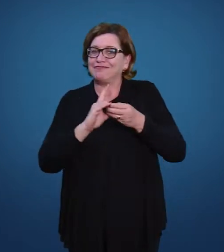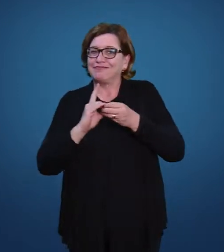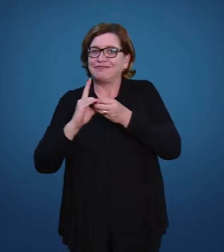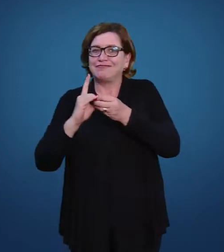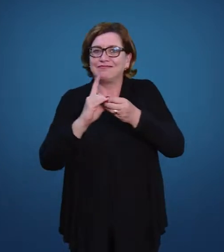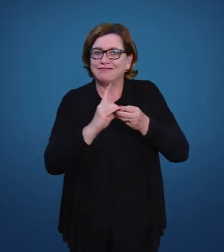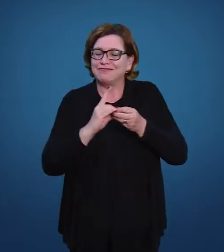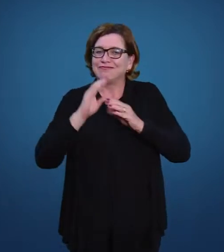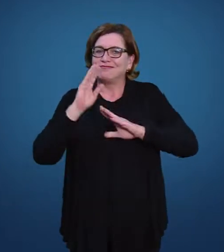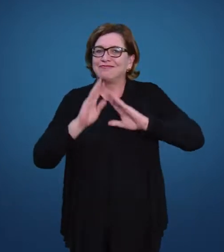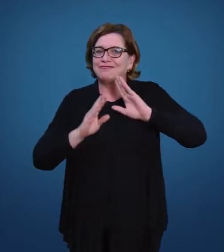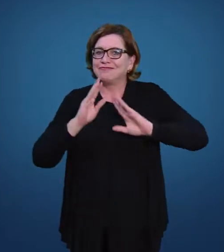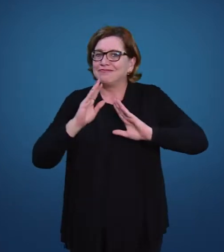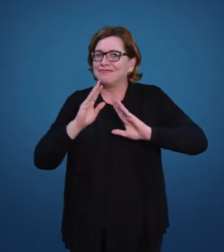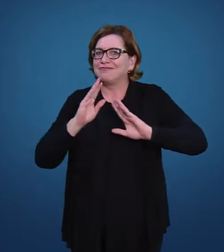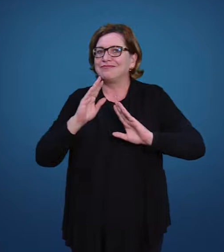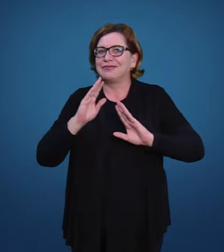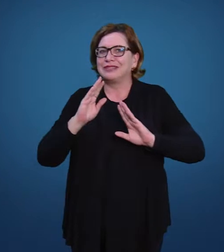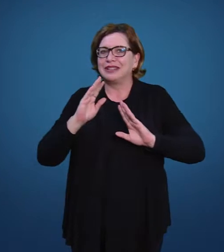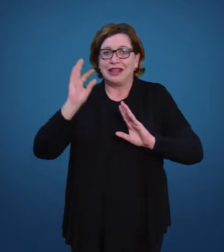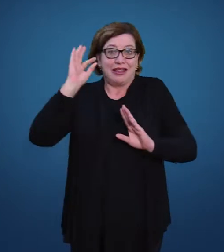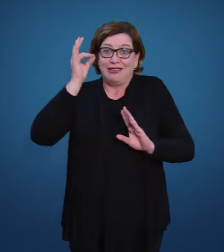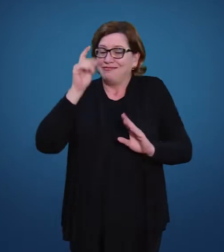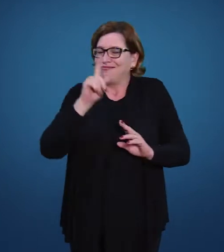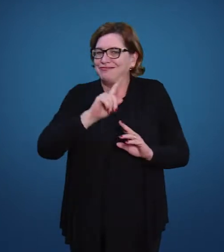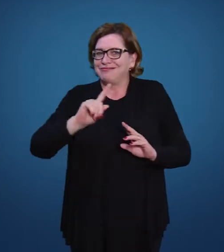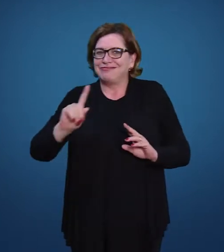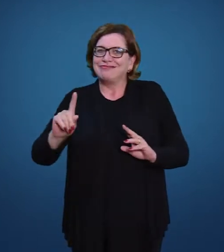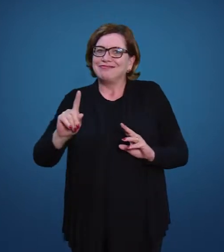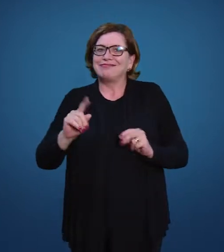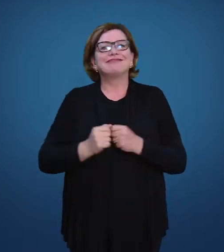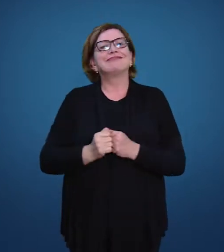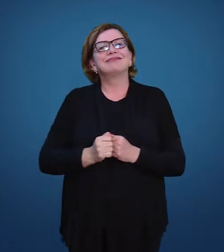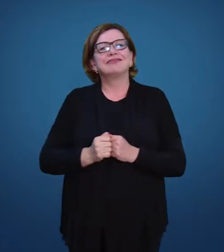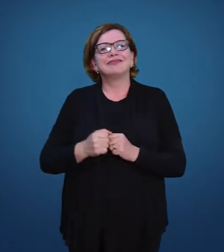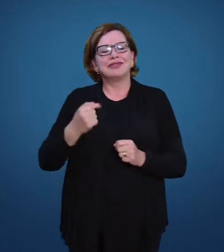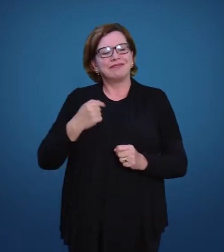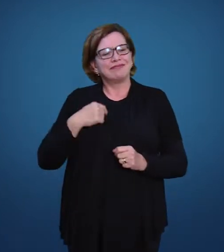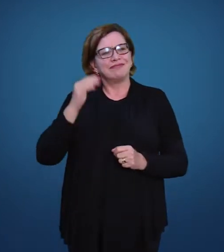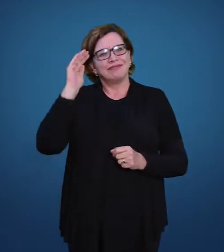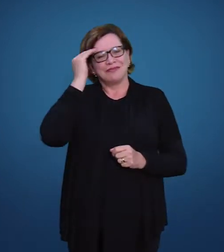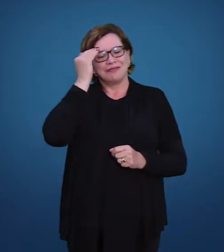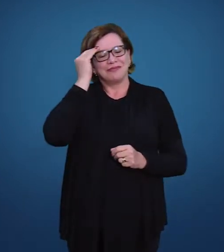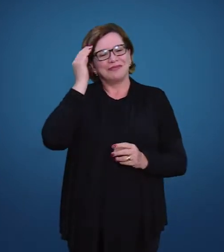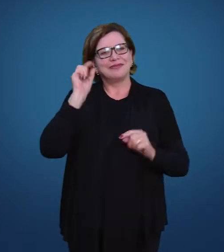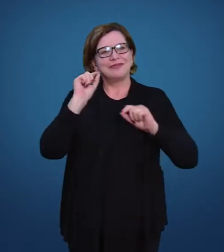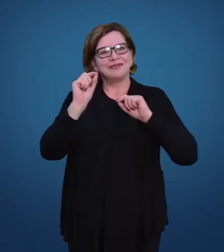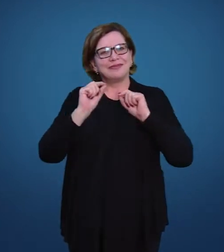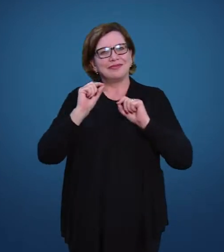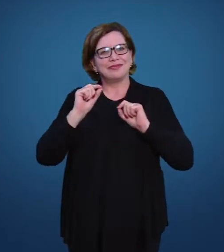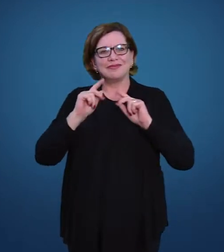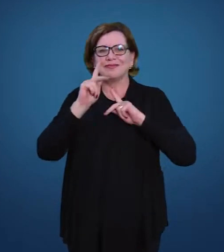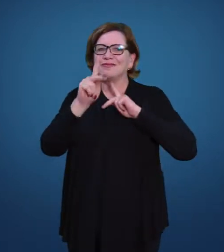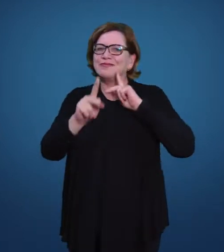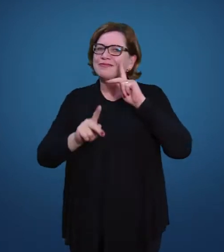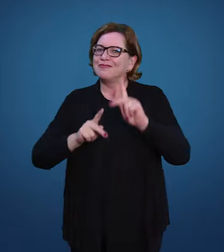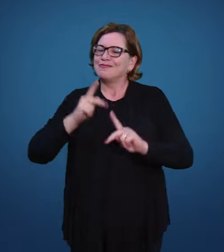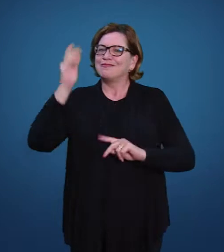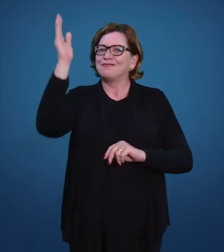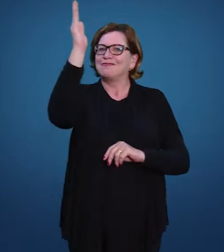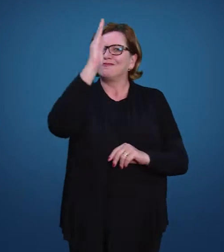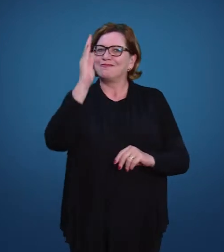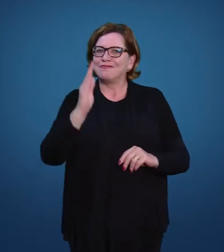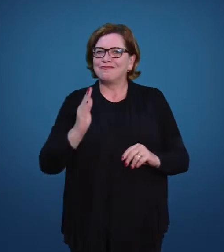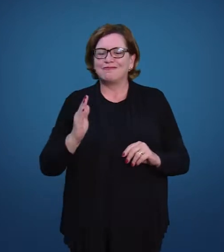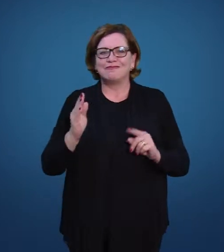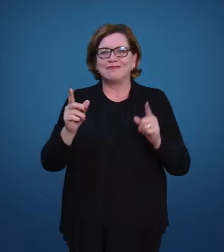esses resultados não são assim como a gente espera. Eu entendo que a nossa população ainda